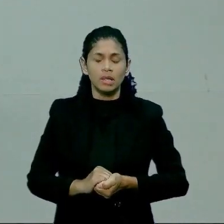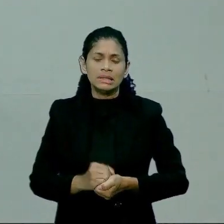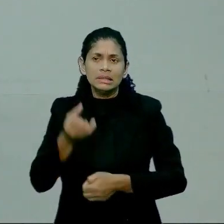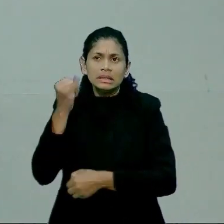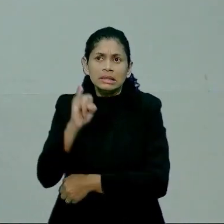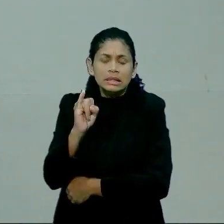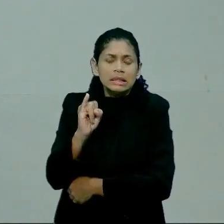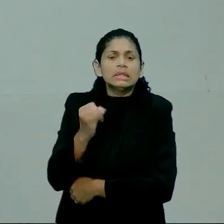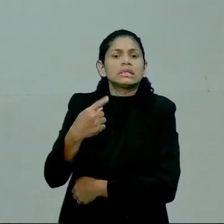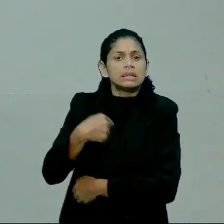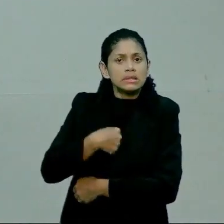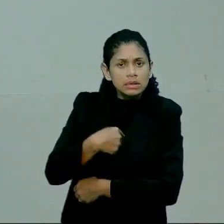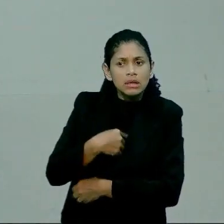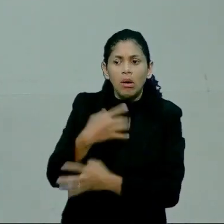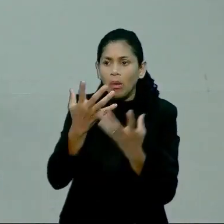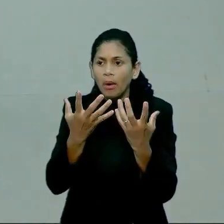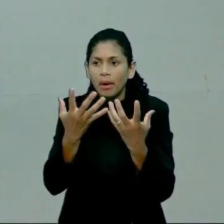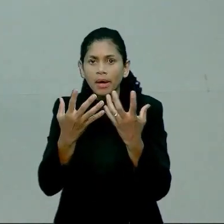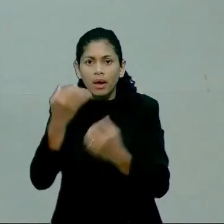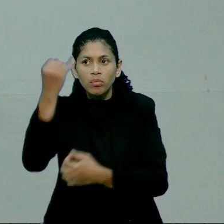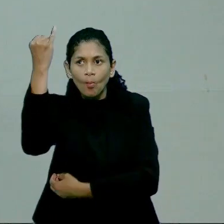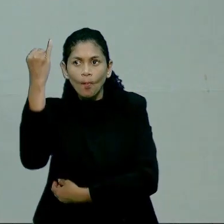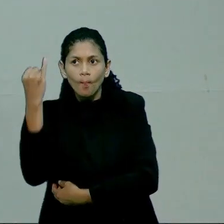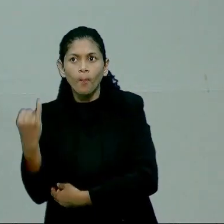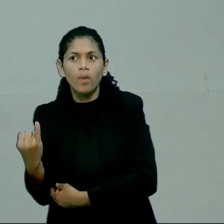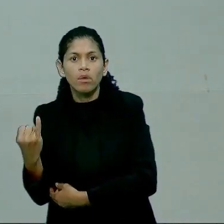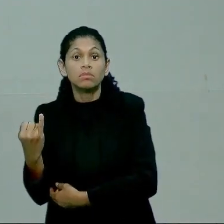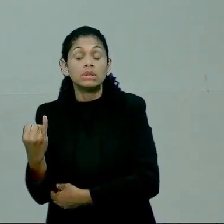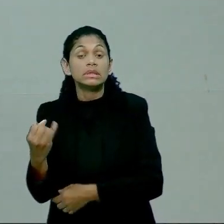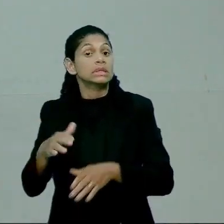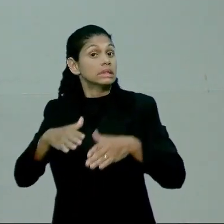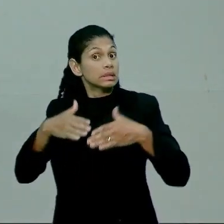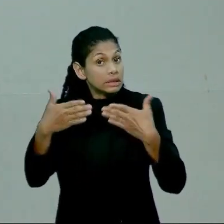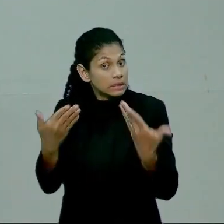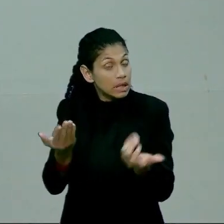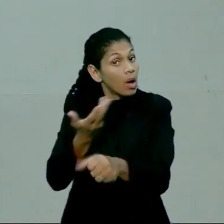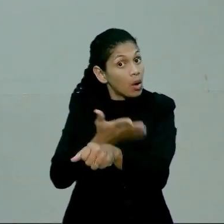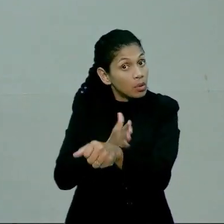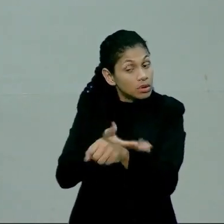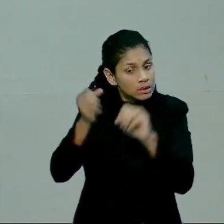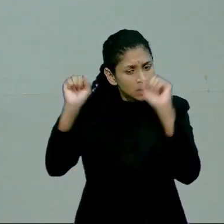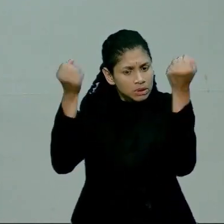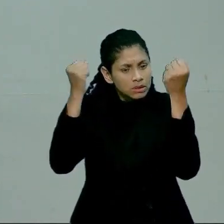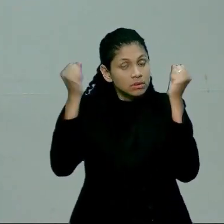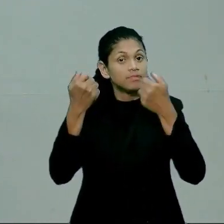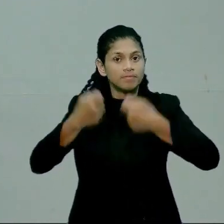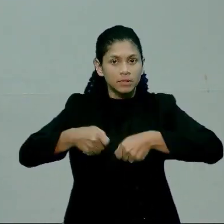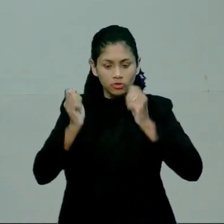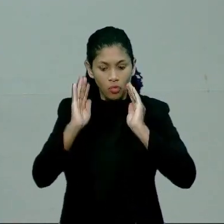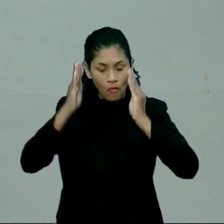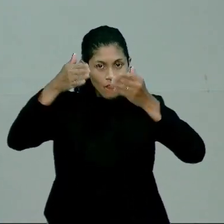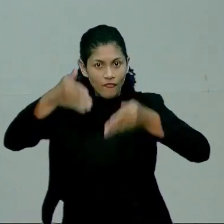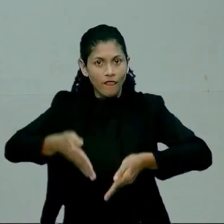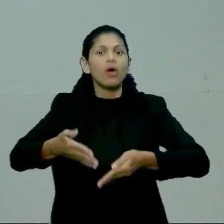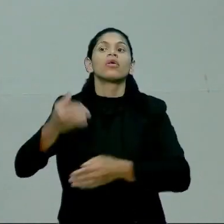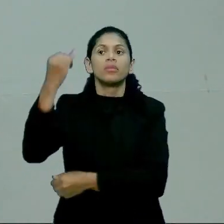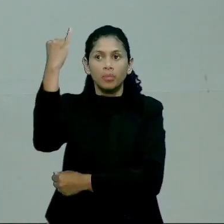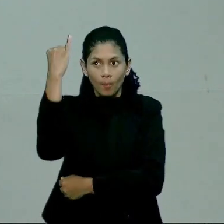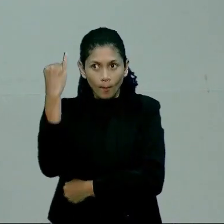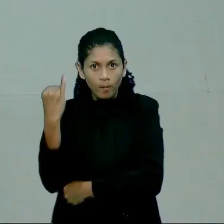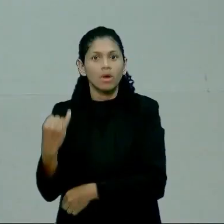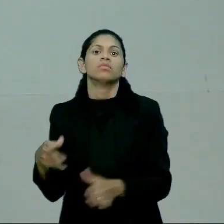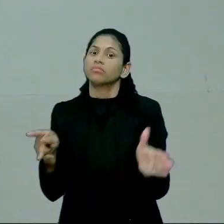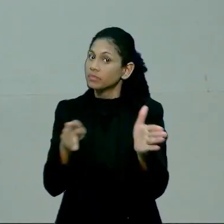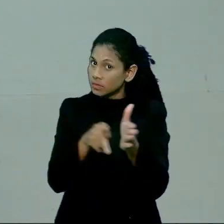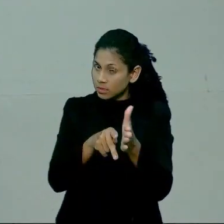pouco mais aeróbicos. Aeróbicos, oxigênio, anaeróbicos, sem o A aí, ó, sufixo de negação.